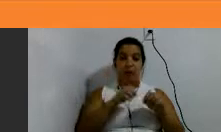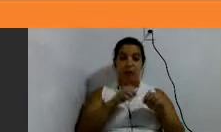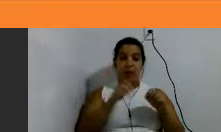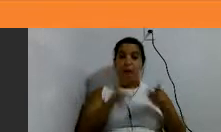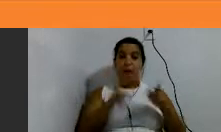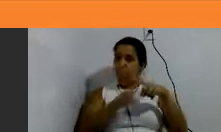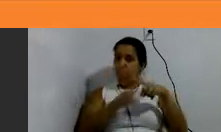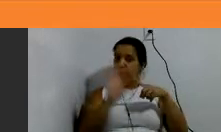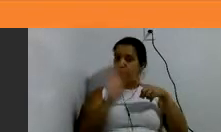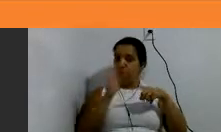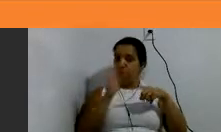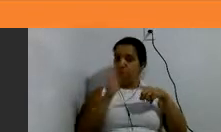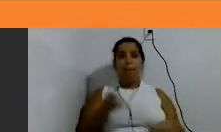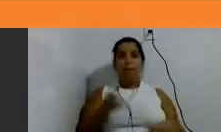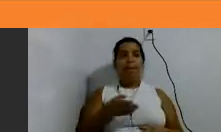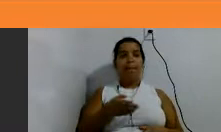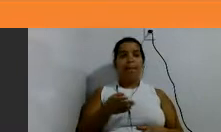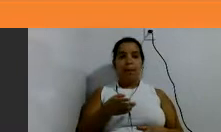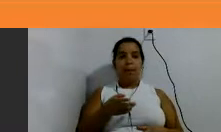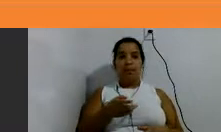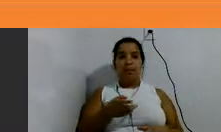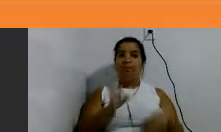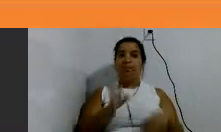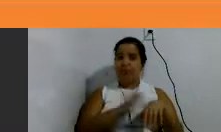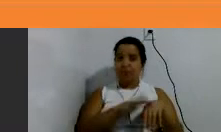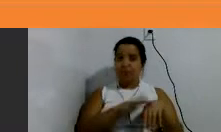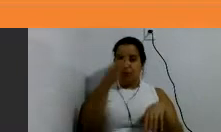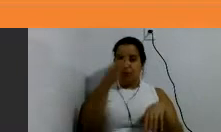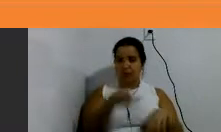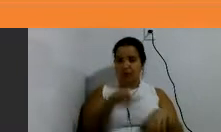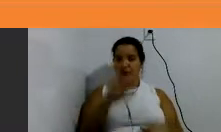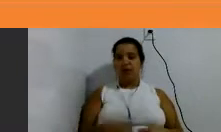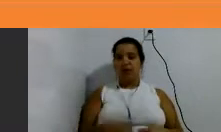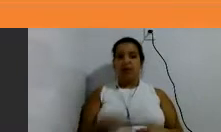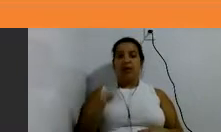positiva e diagnóstico de leishmaniose tegumentar.